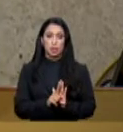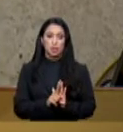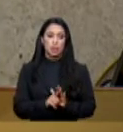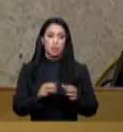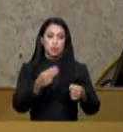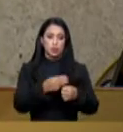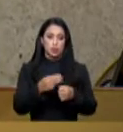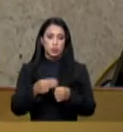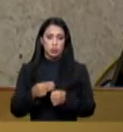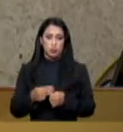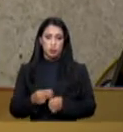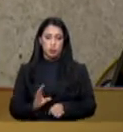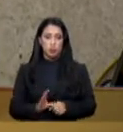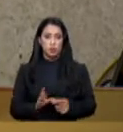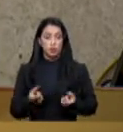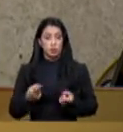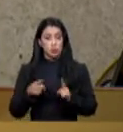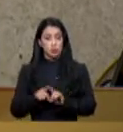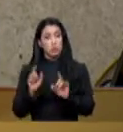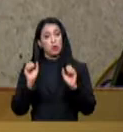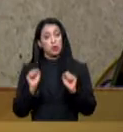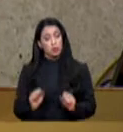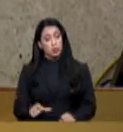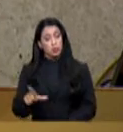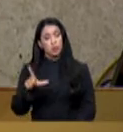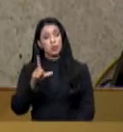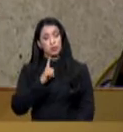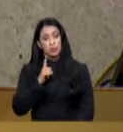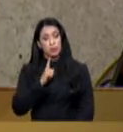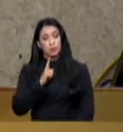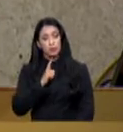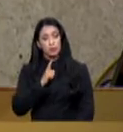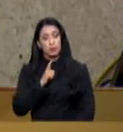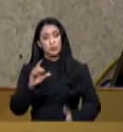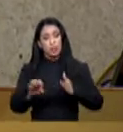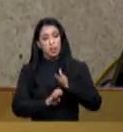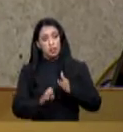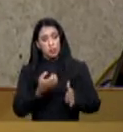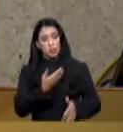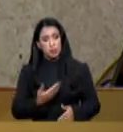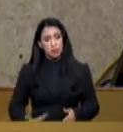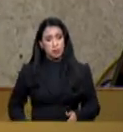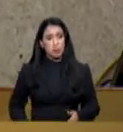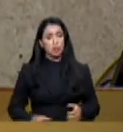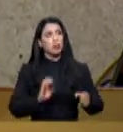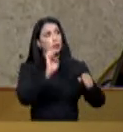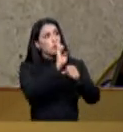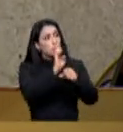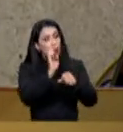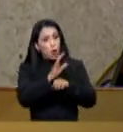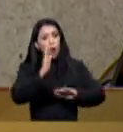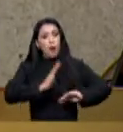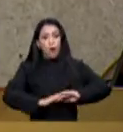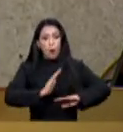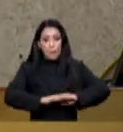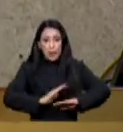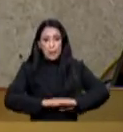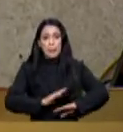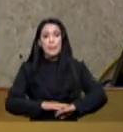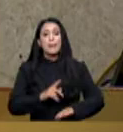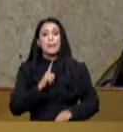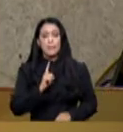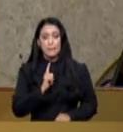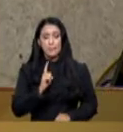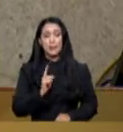de municípios em consórcio ainda pode resultar em autarquia intermunicipal competente para a